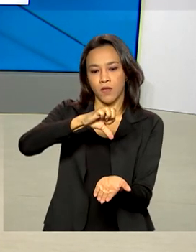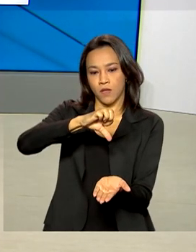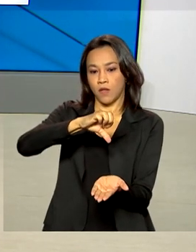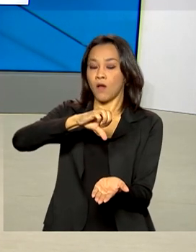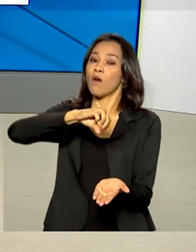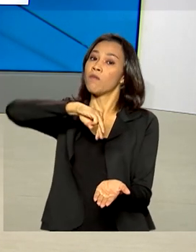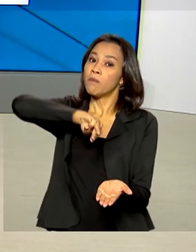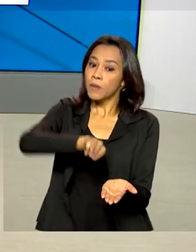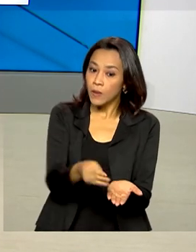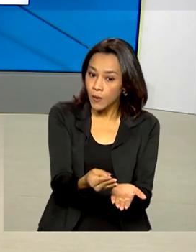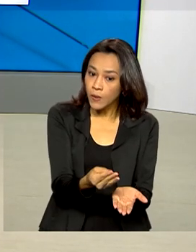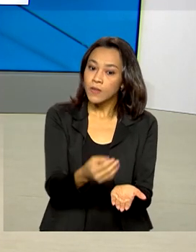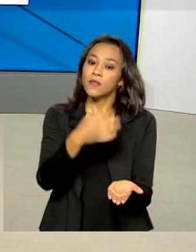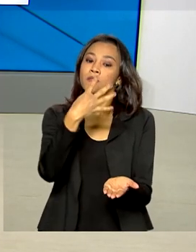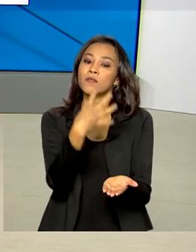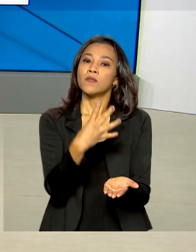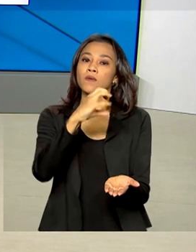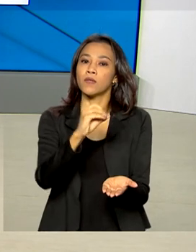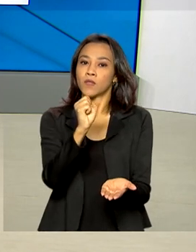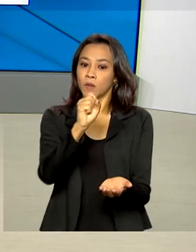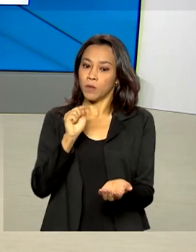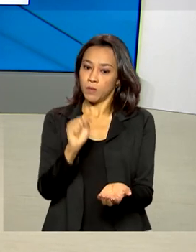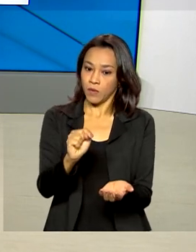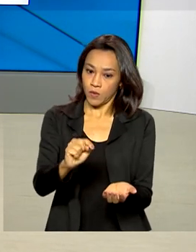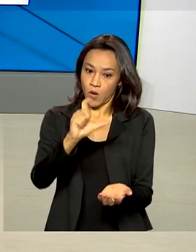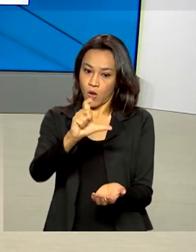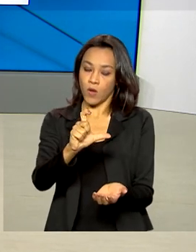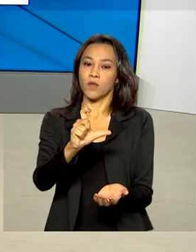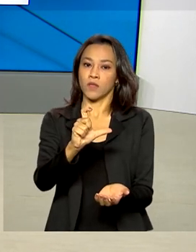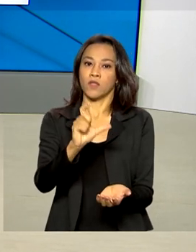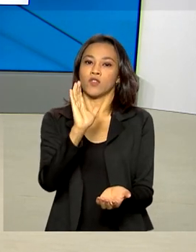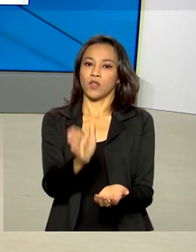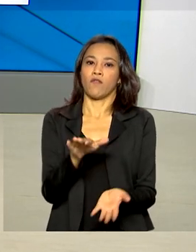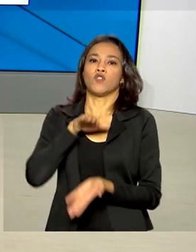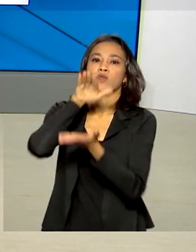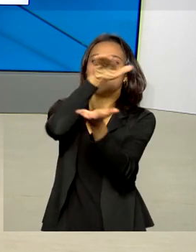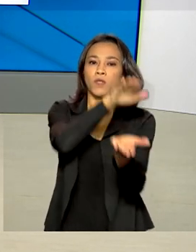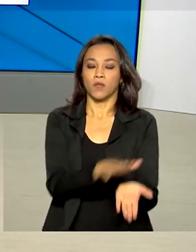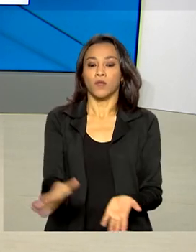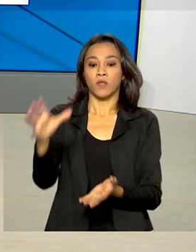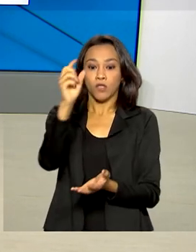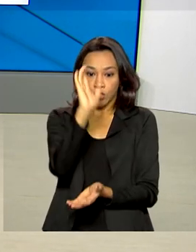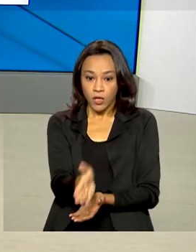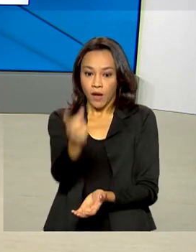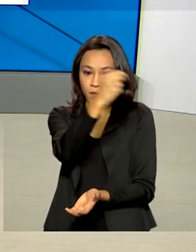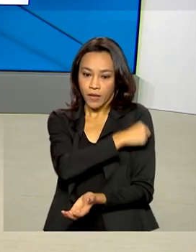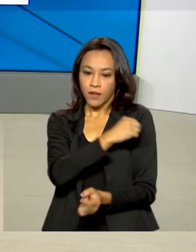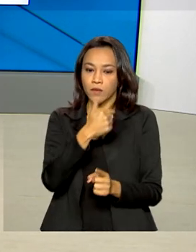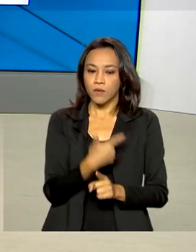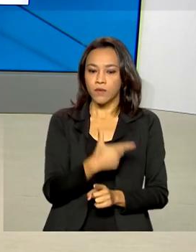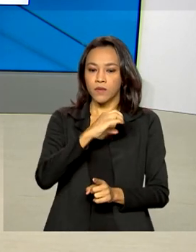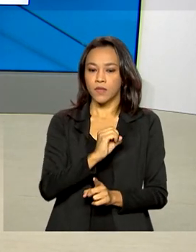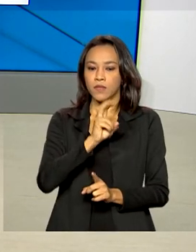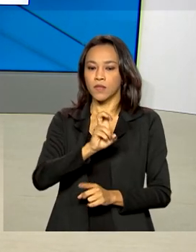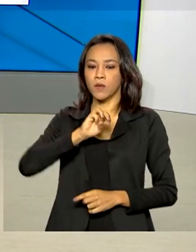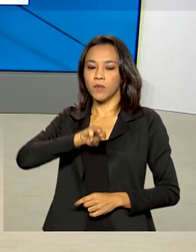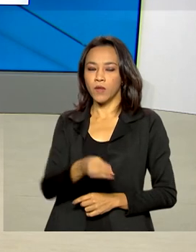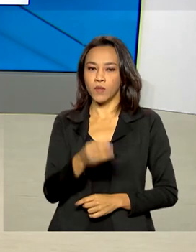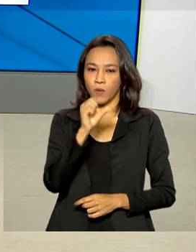milhões 408 mil doses de vacinas. As doses aplicadas somam aí 205